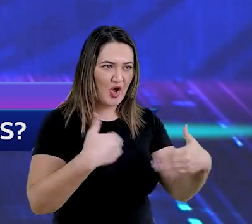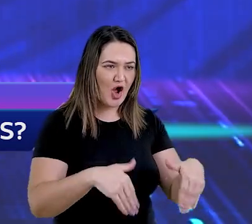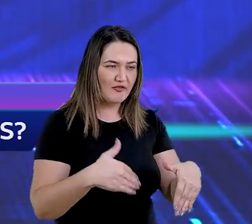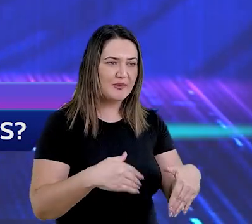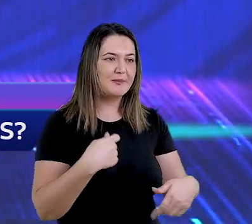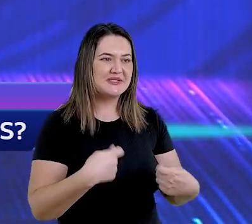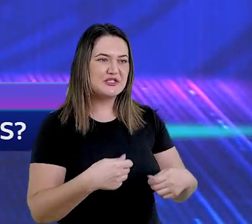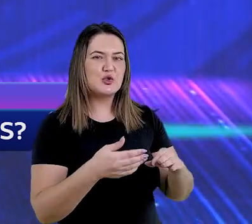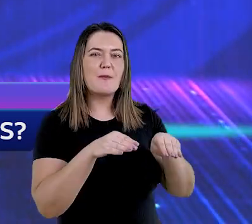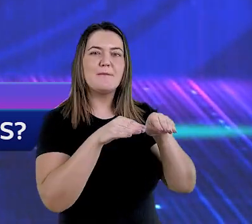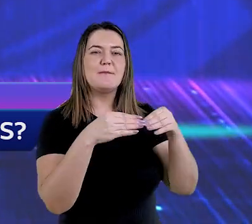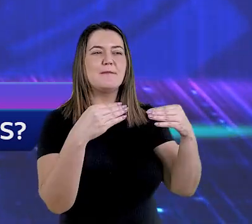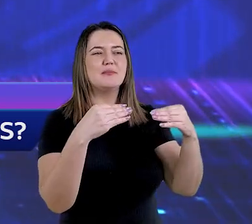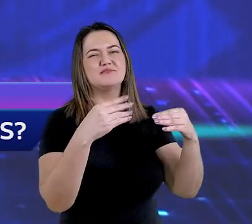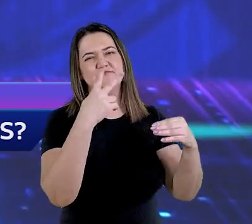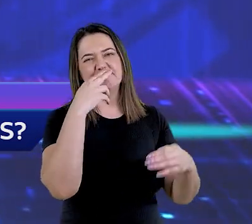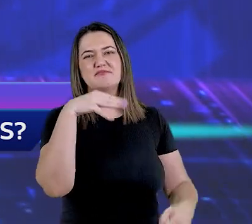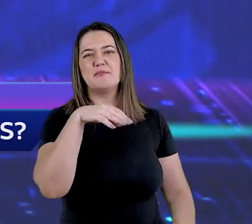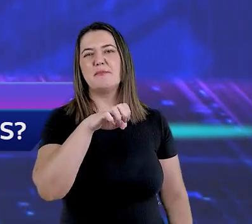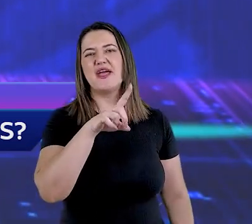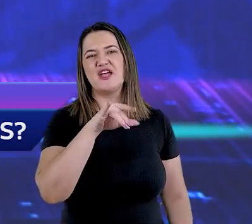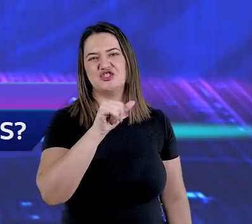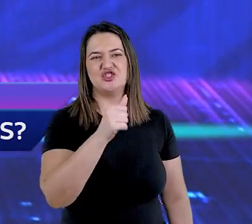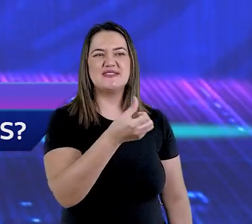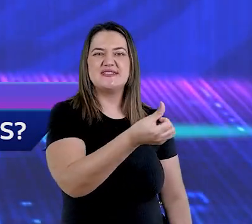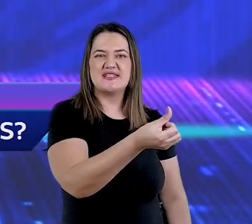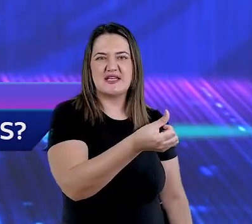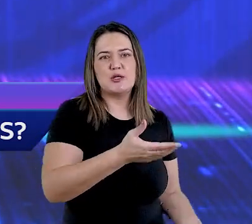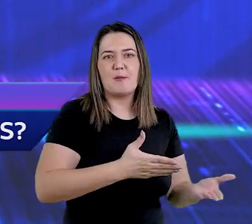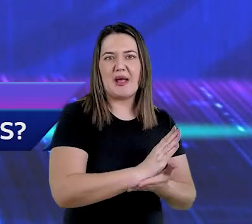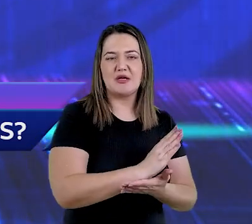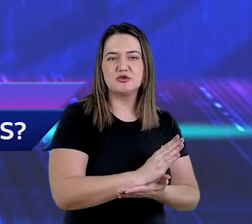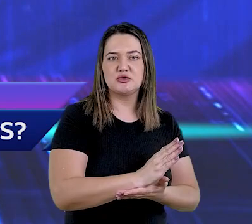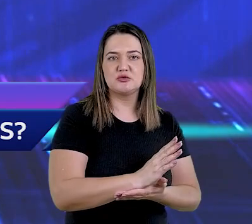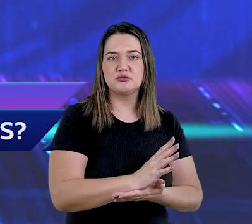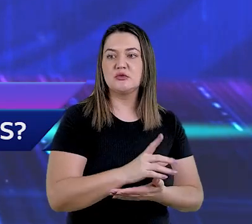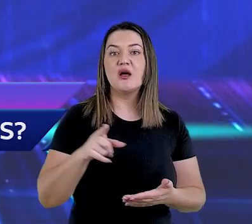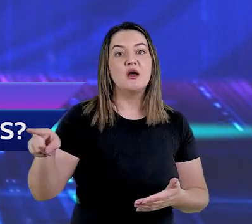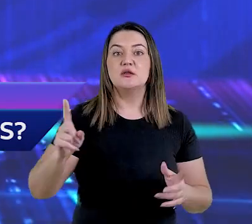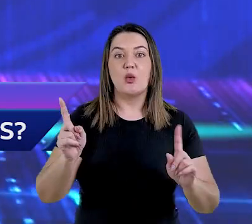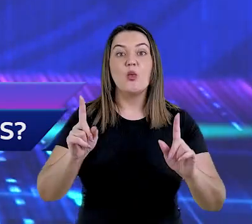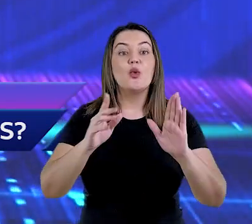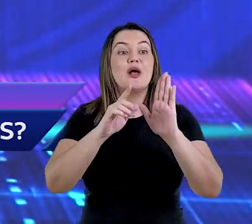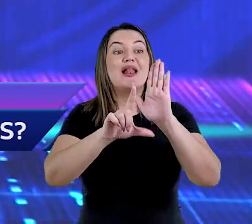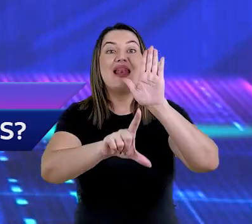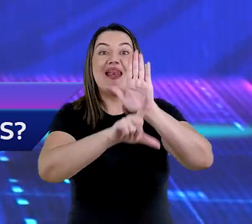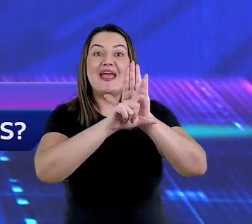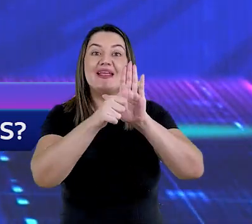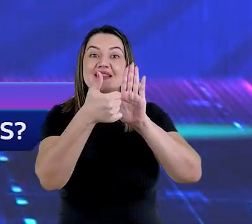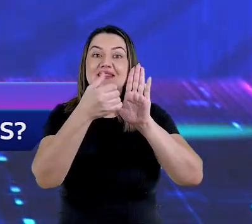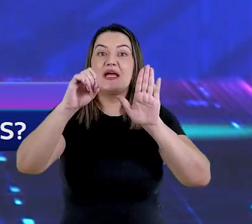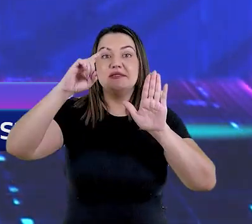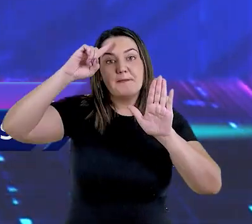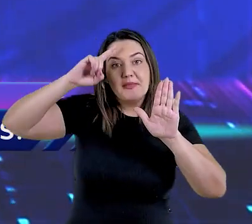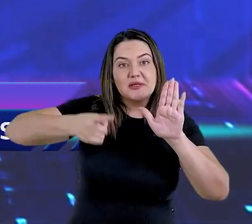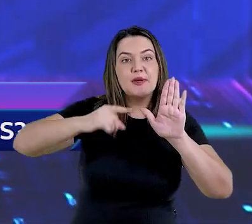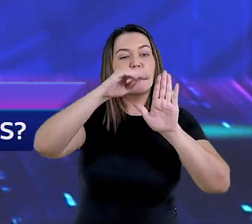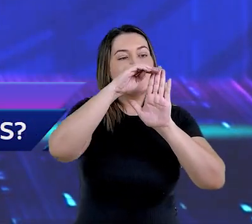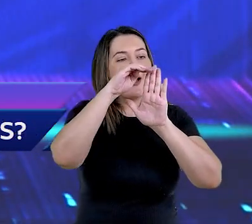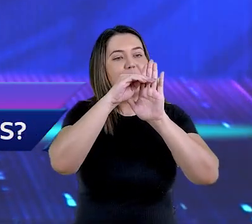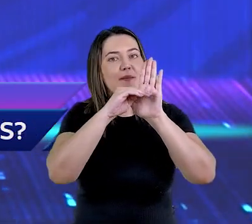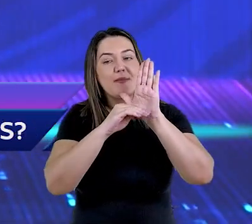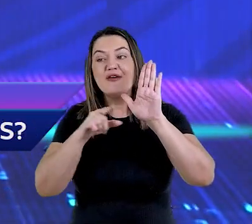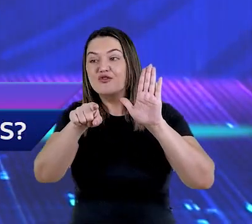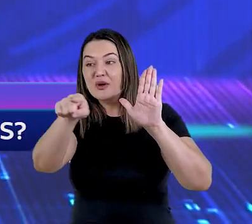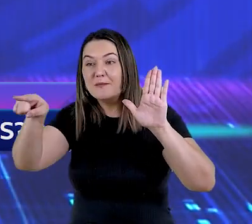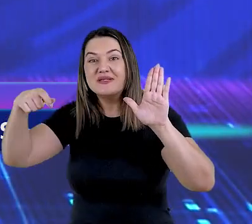6,5 para passar na escola, eu vou pegar os 10 mandamentos de Deus e vou ficar com 7. E 3 mandamentos eu não vou guardar, porque eu vou ter nota 7 no final e nota 7 eu estou aprovado. Não